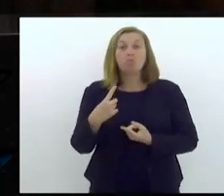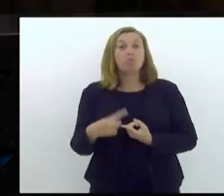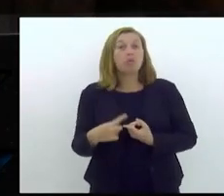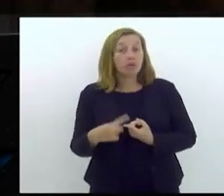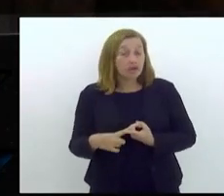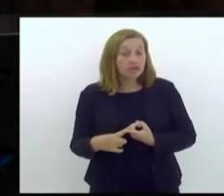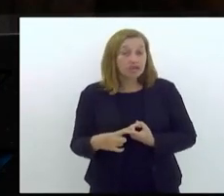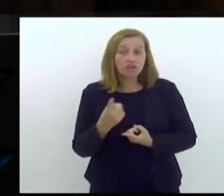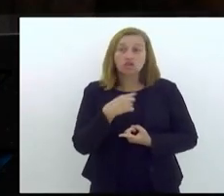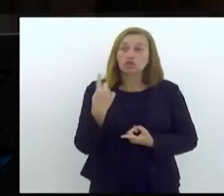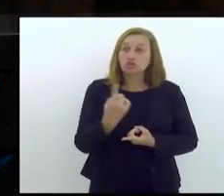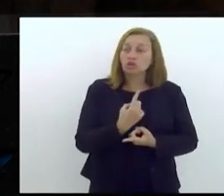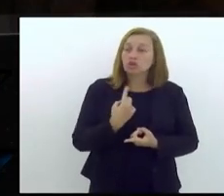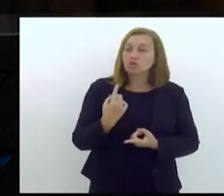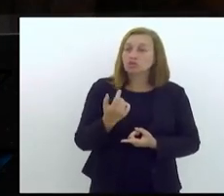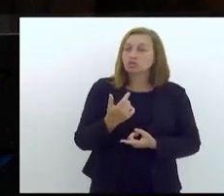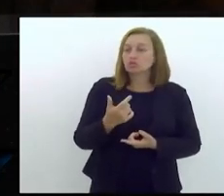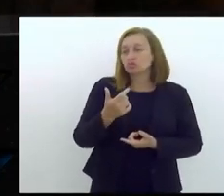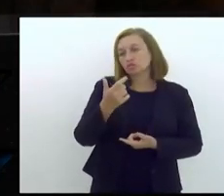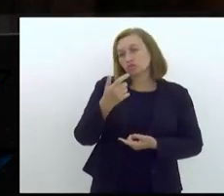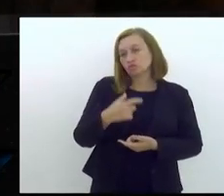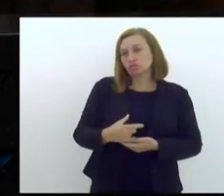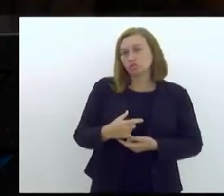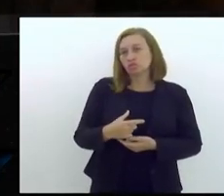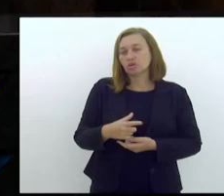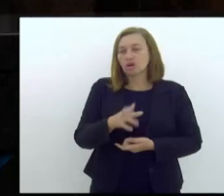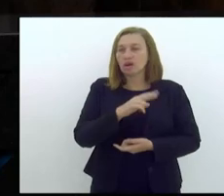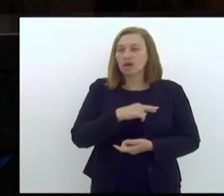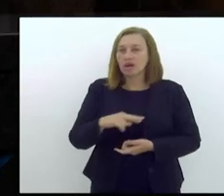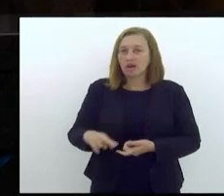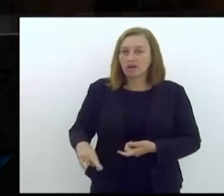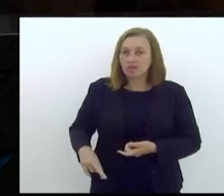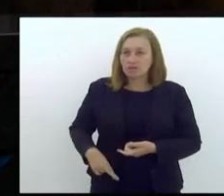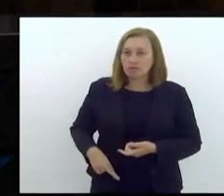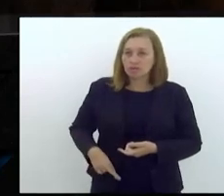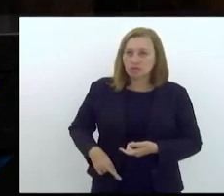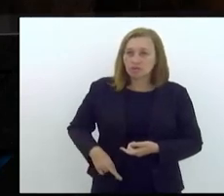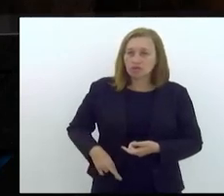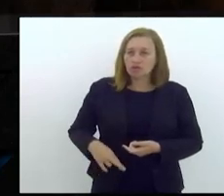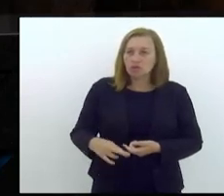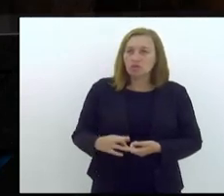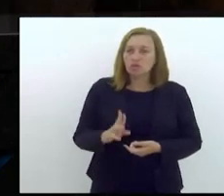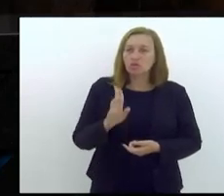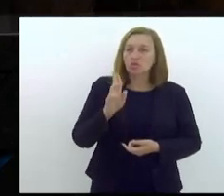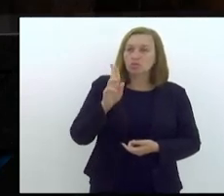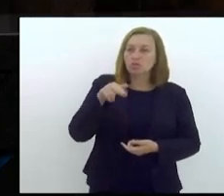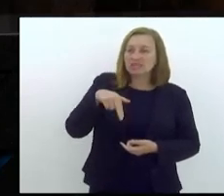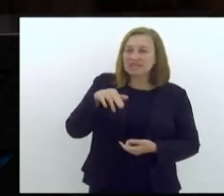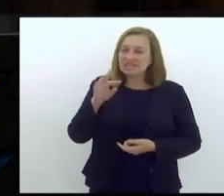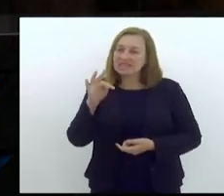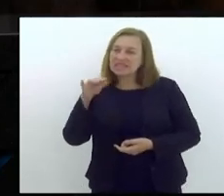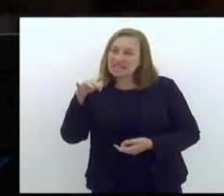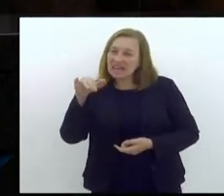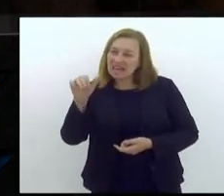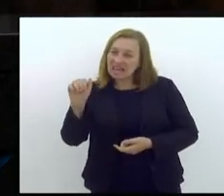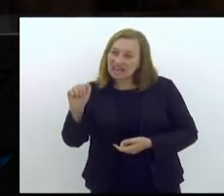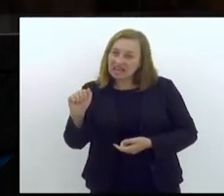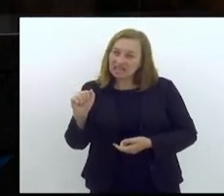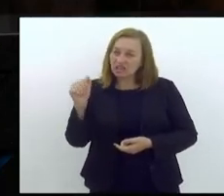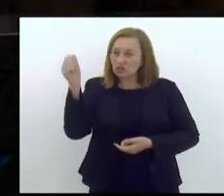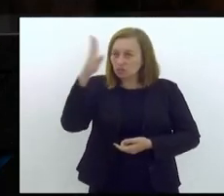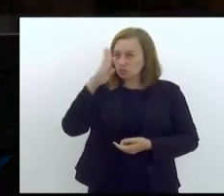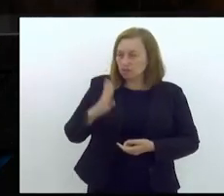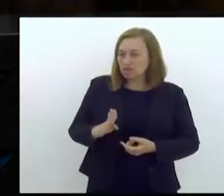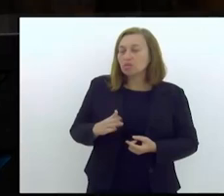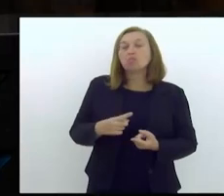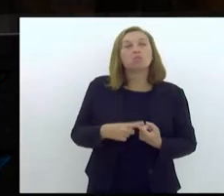nós somos a república unitária do Brasil e o